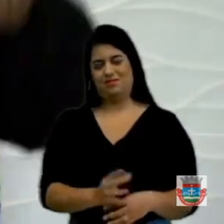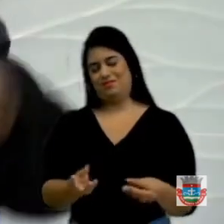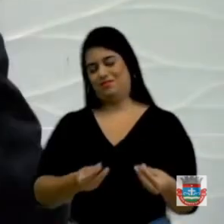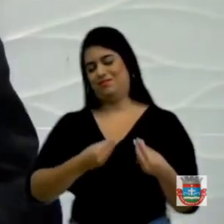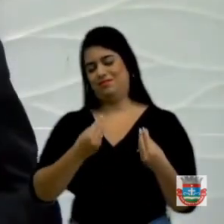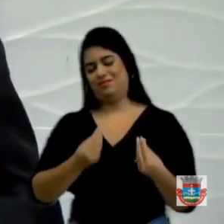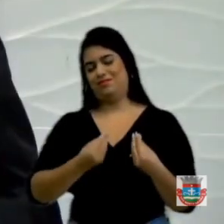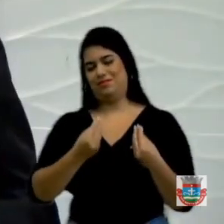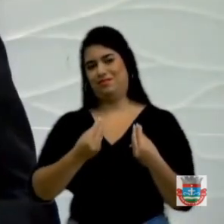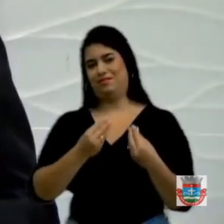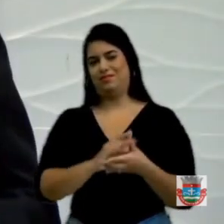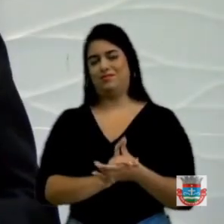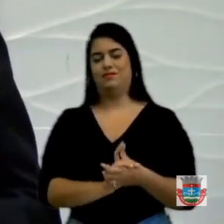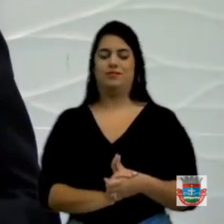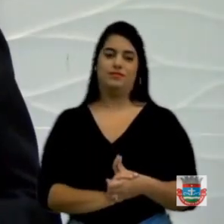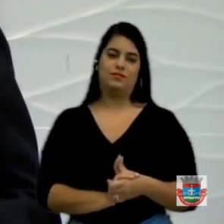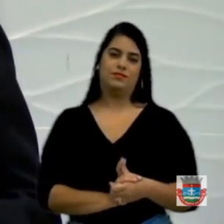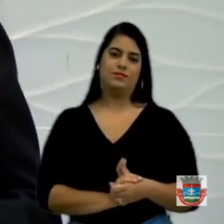eu estou...